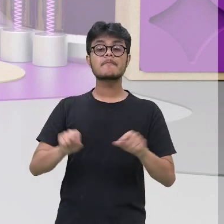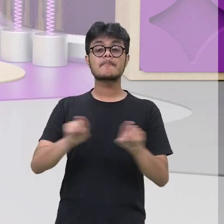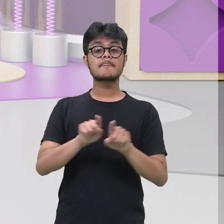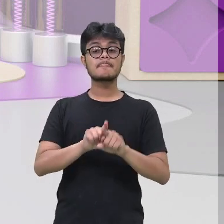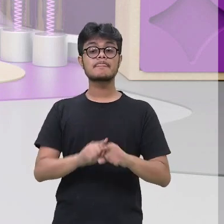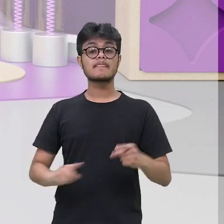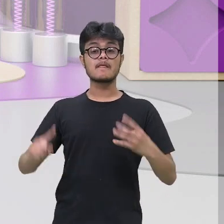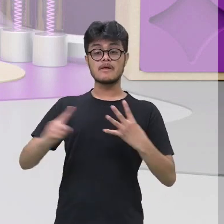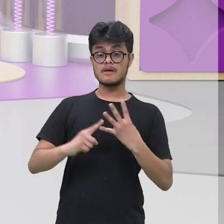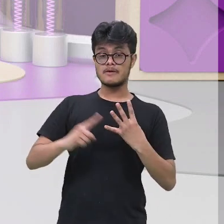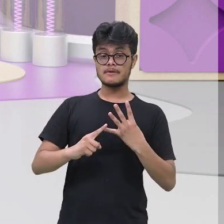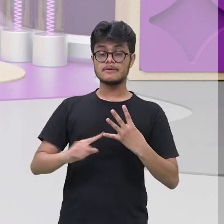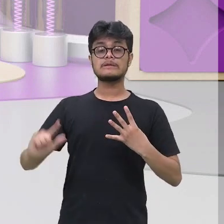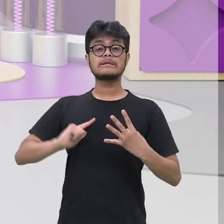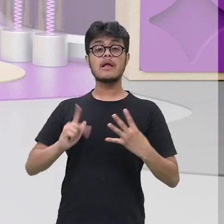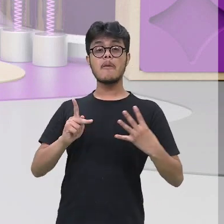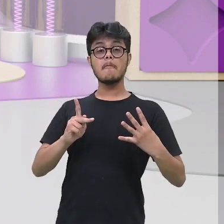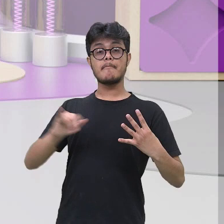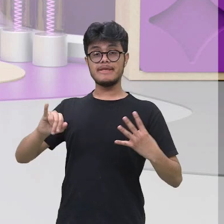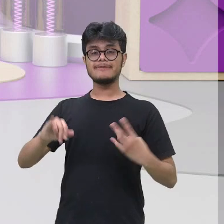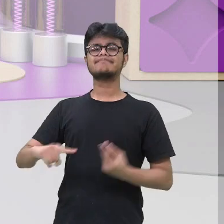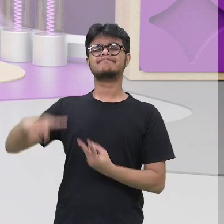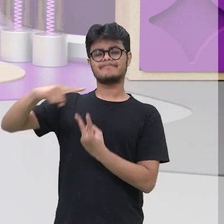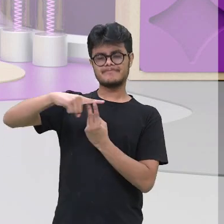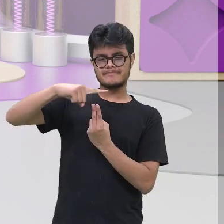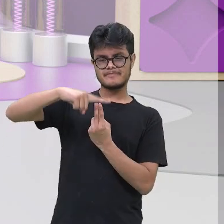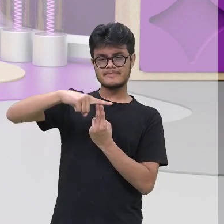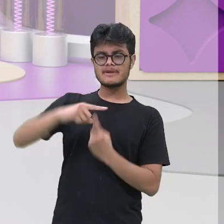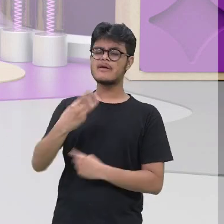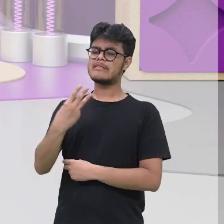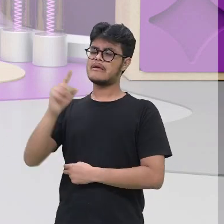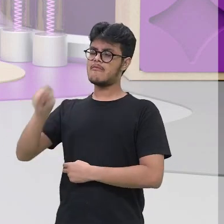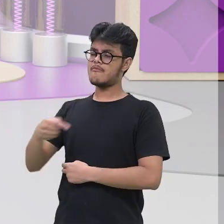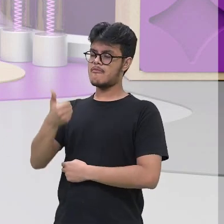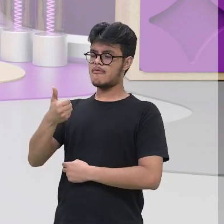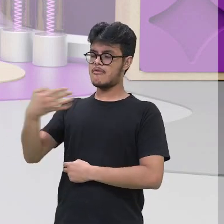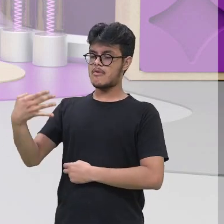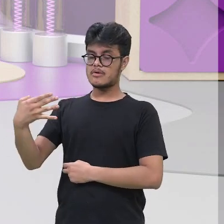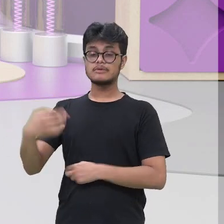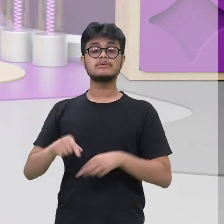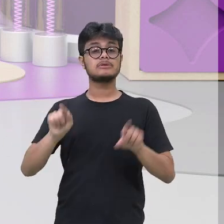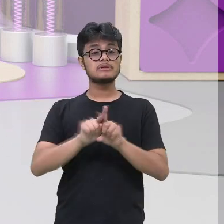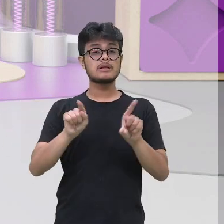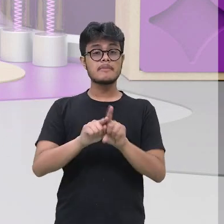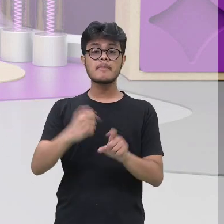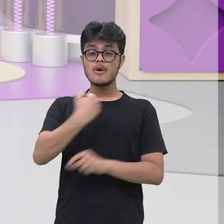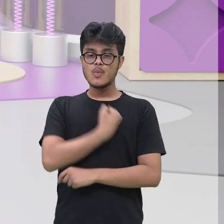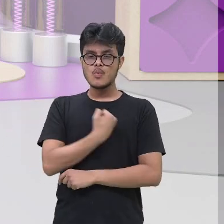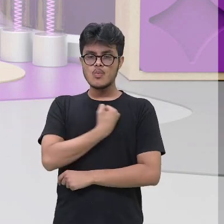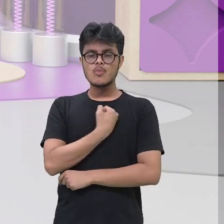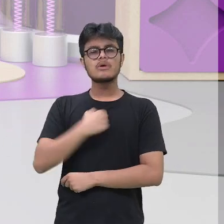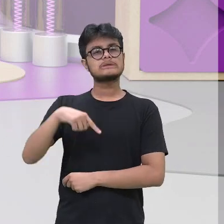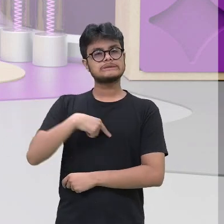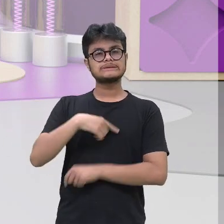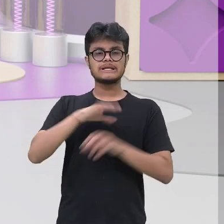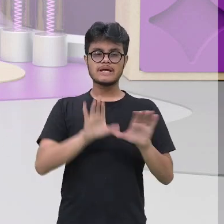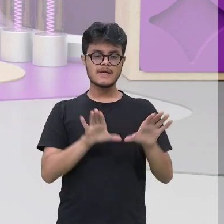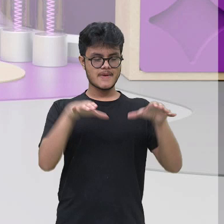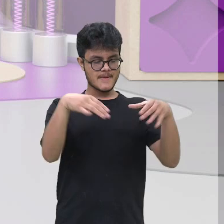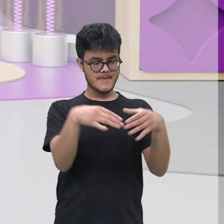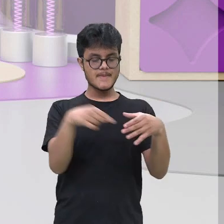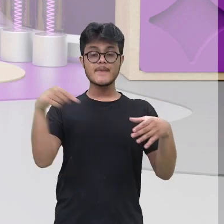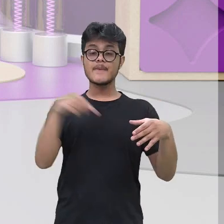vamos ter o número π e outros. E todos esses números vão formar o conjunto dos